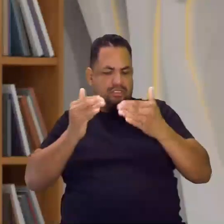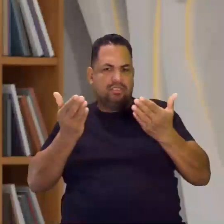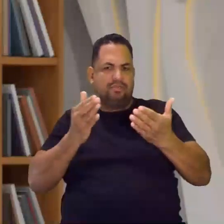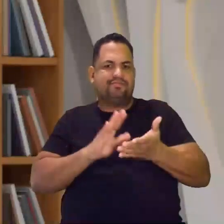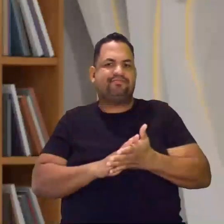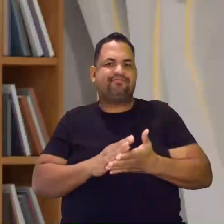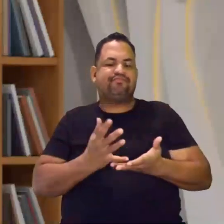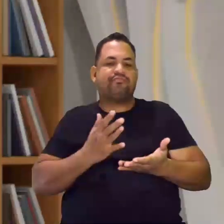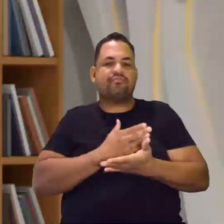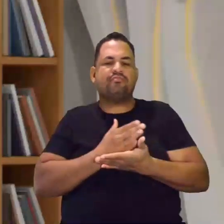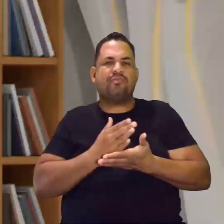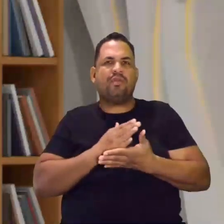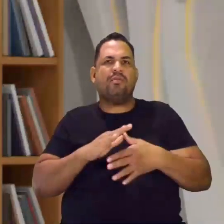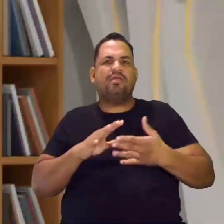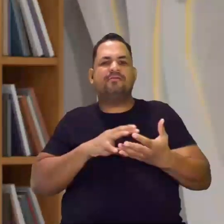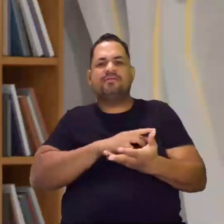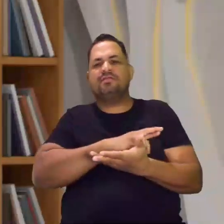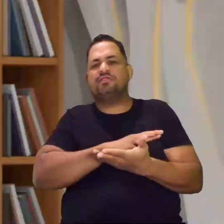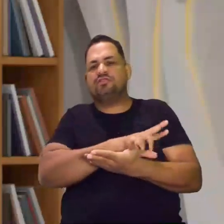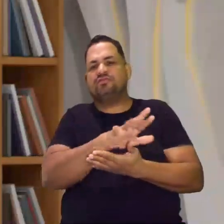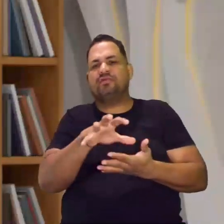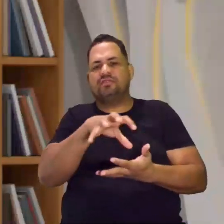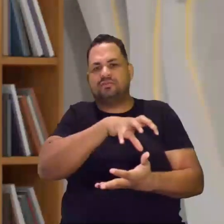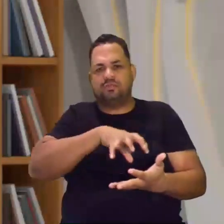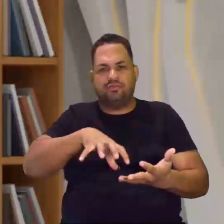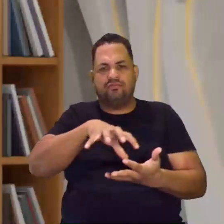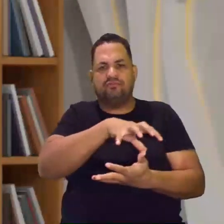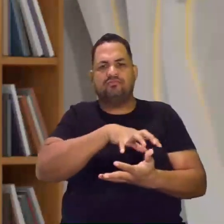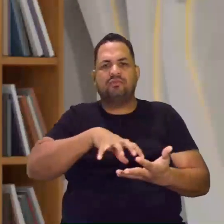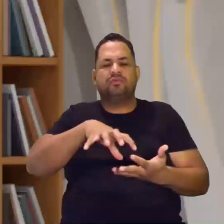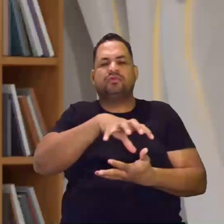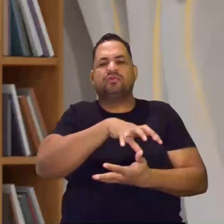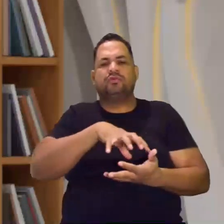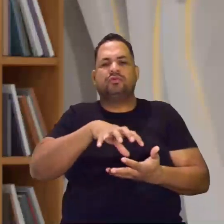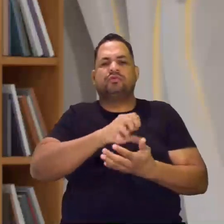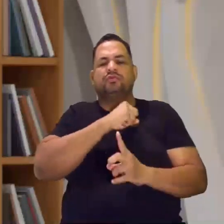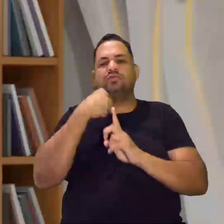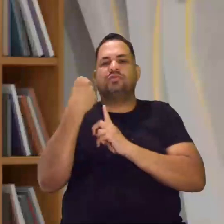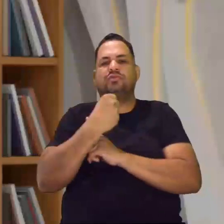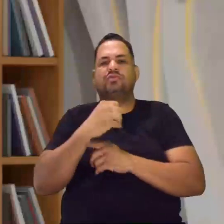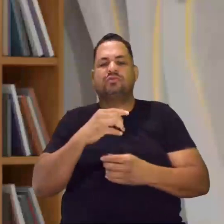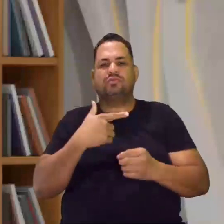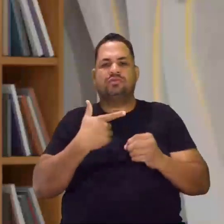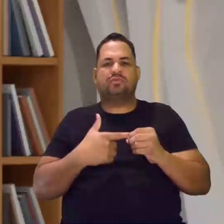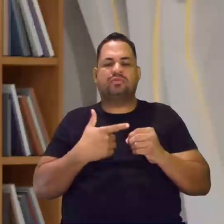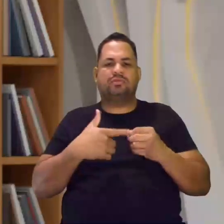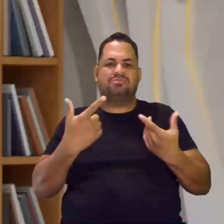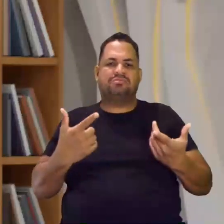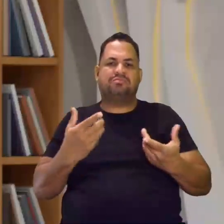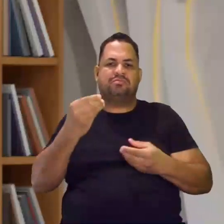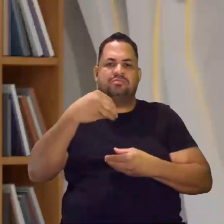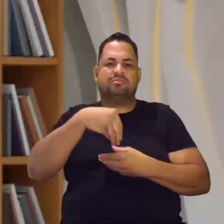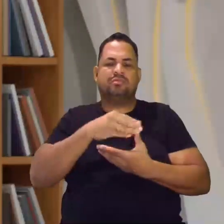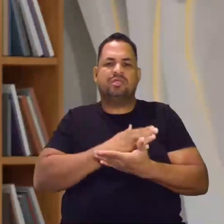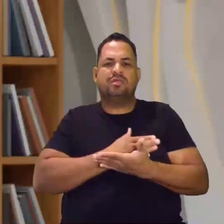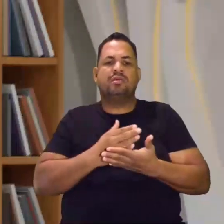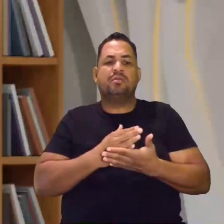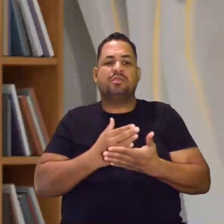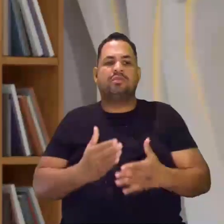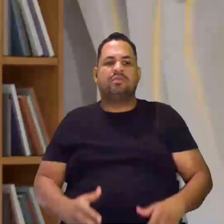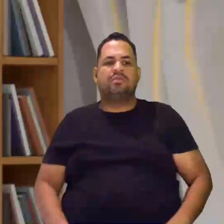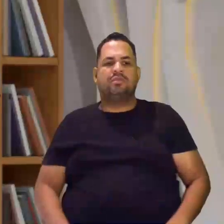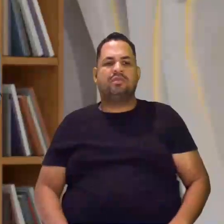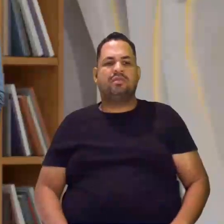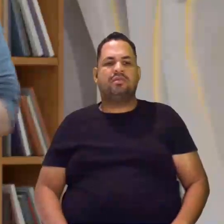vários movimentos sociais nos Estados Unidos. É uma cidade dos Estados Unidos. Então, deu início a isso